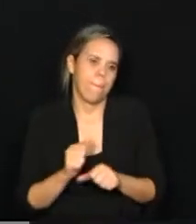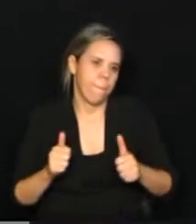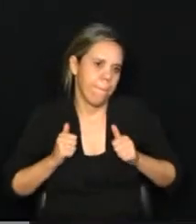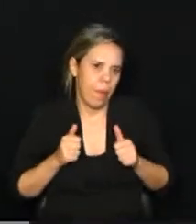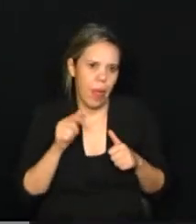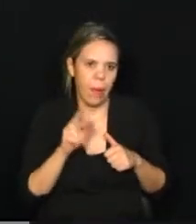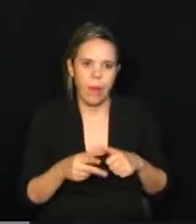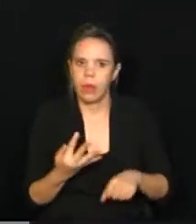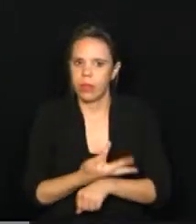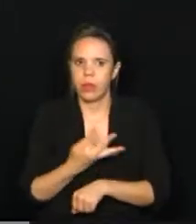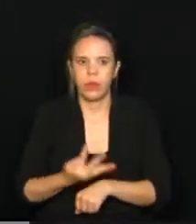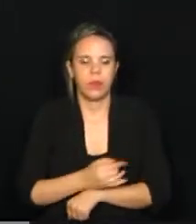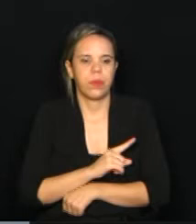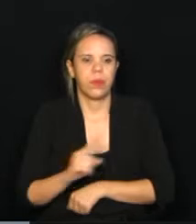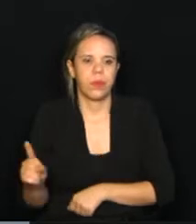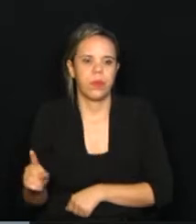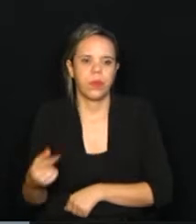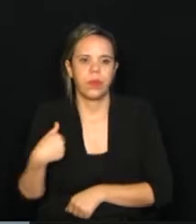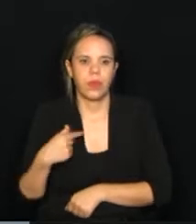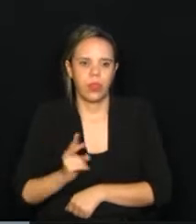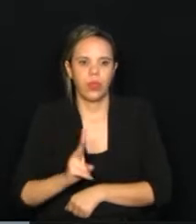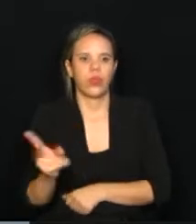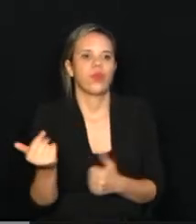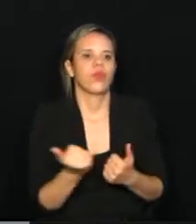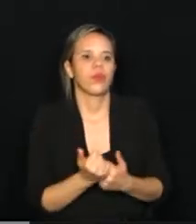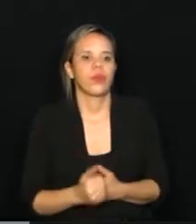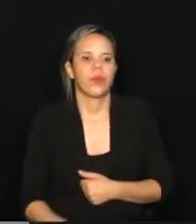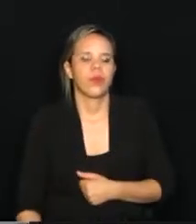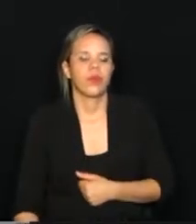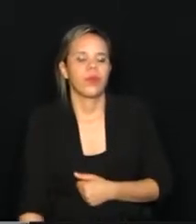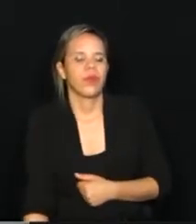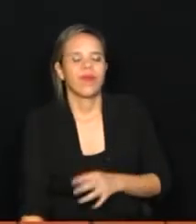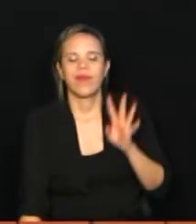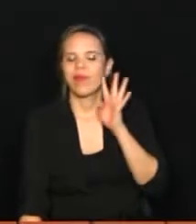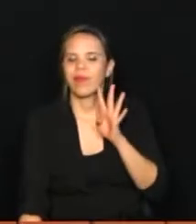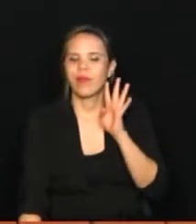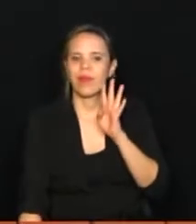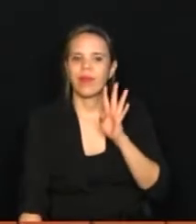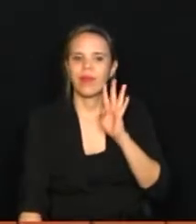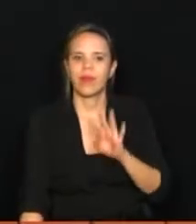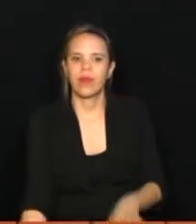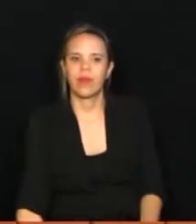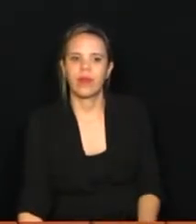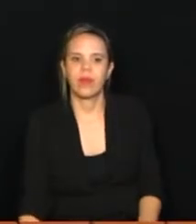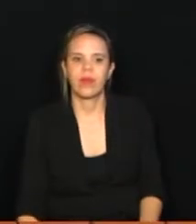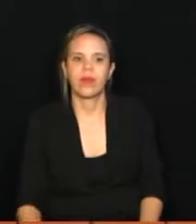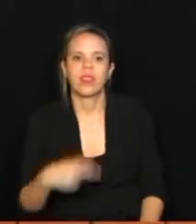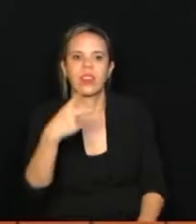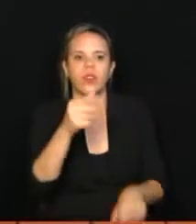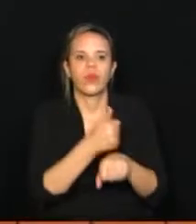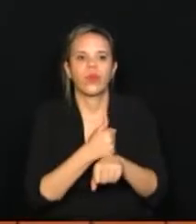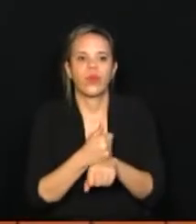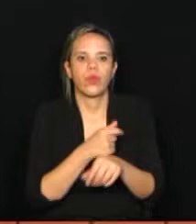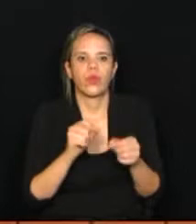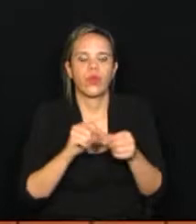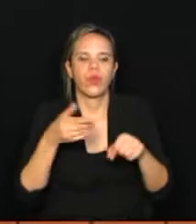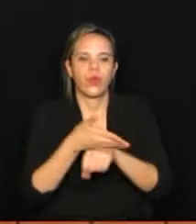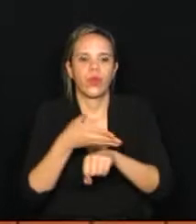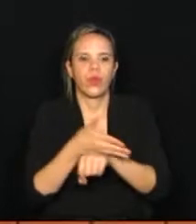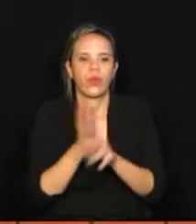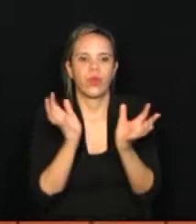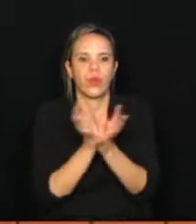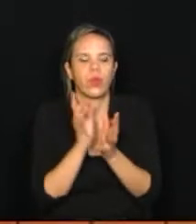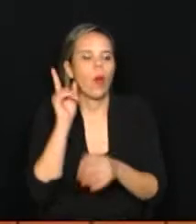não aguentou, e aí eu que continuei mesmo. Bacana. Na sua carreira você fez parte da equipe